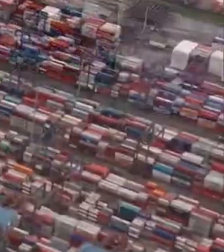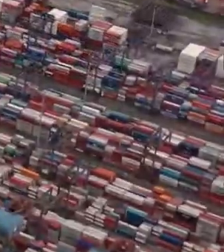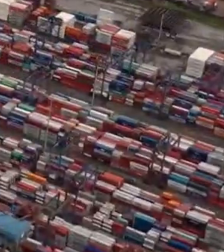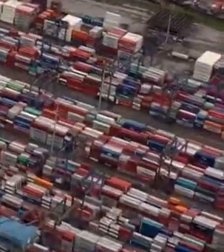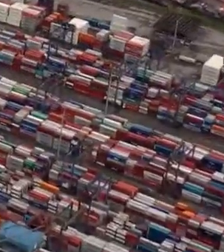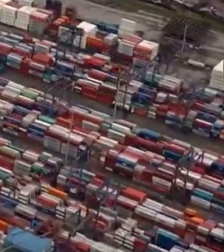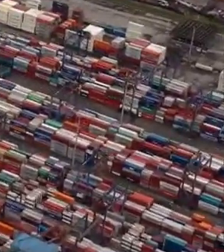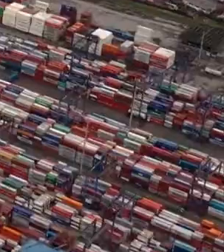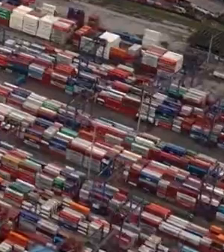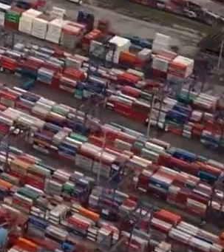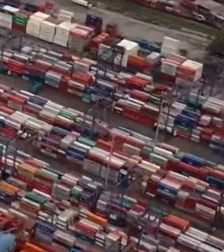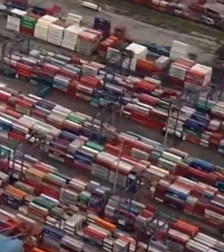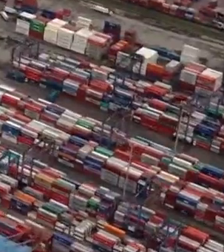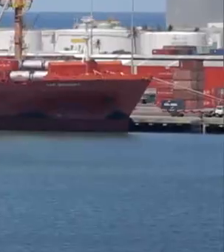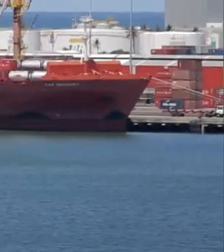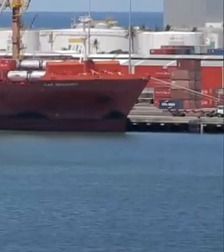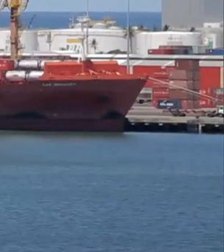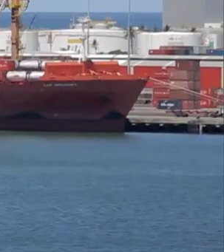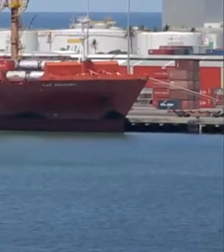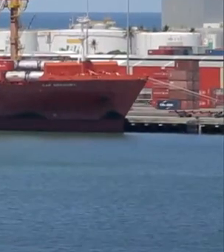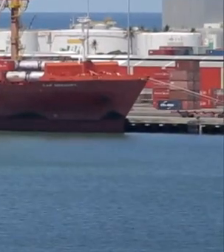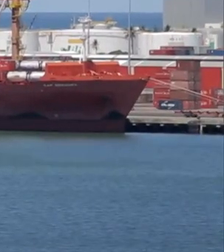E aí